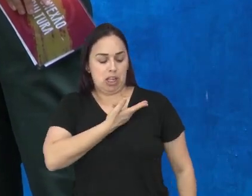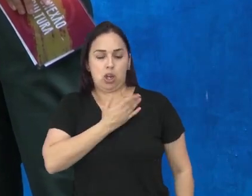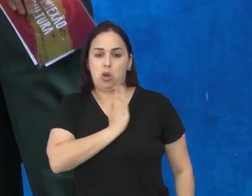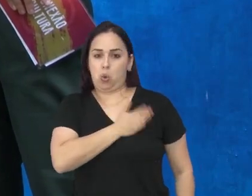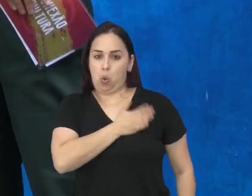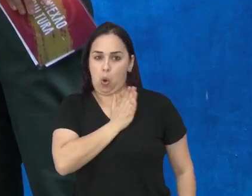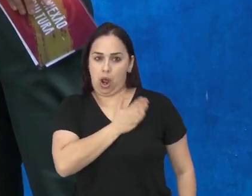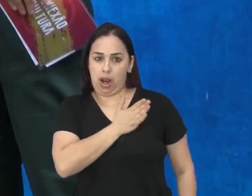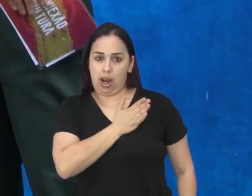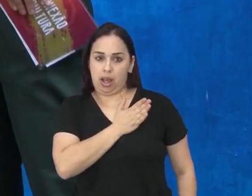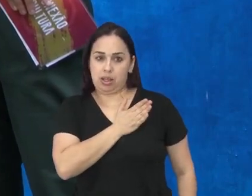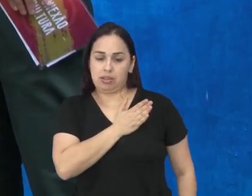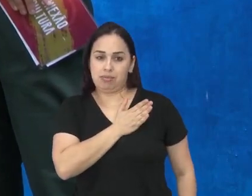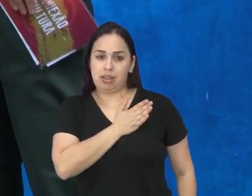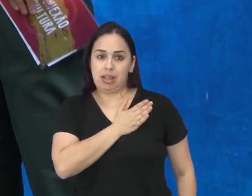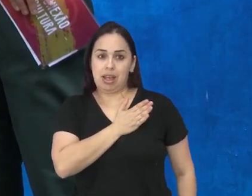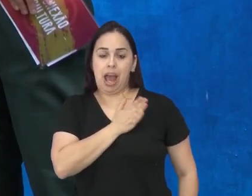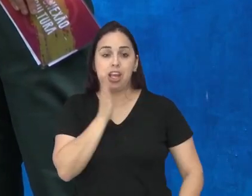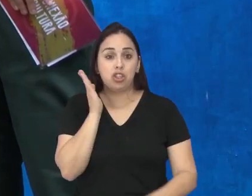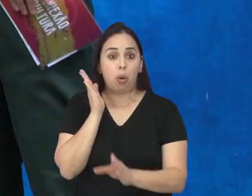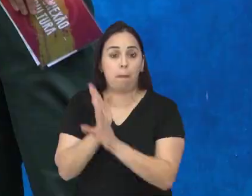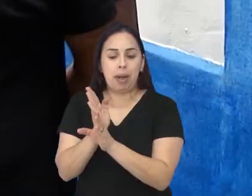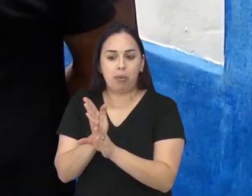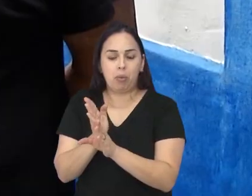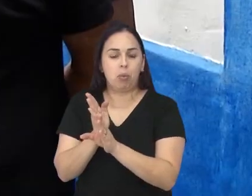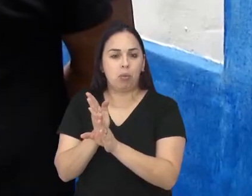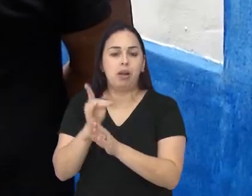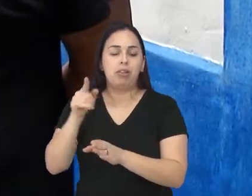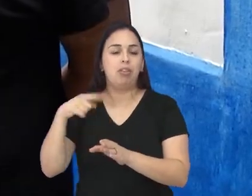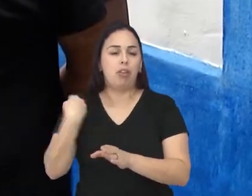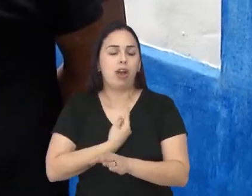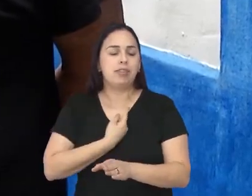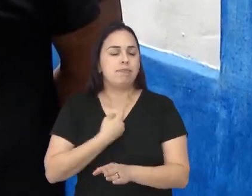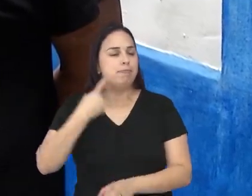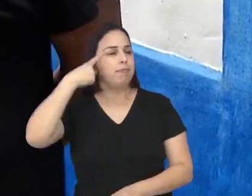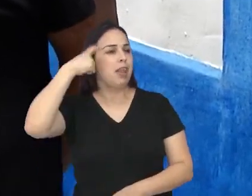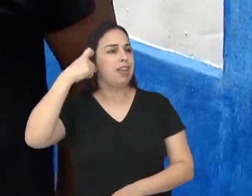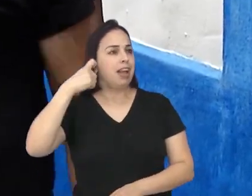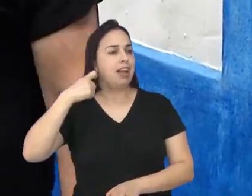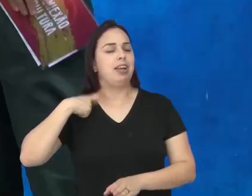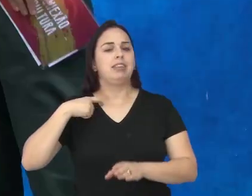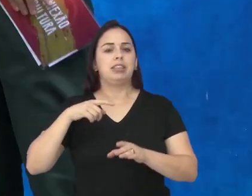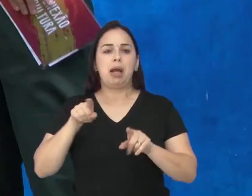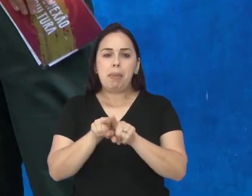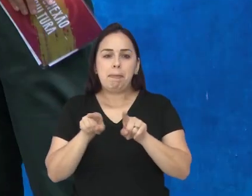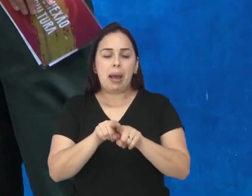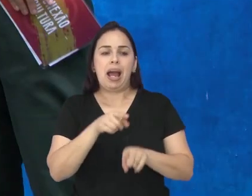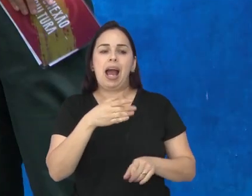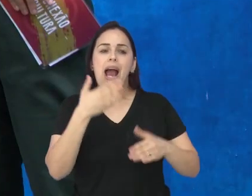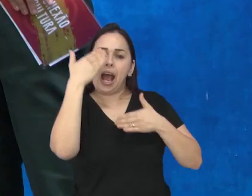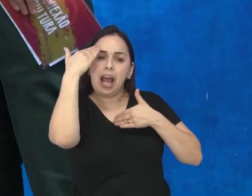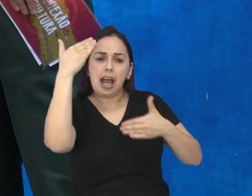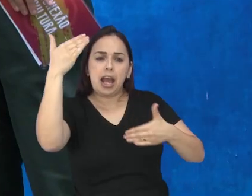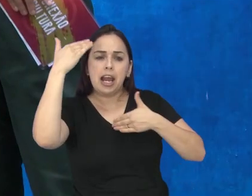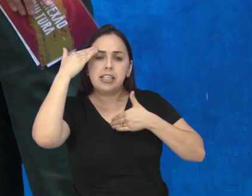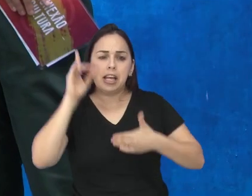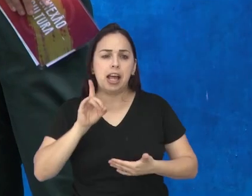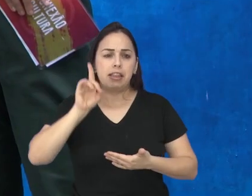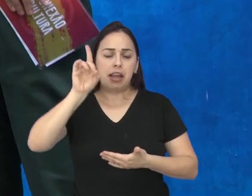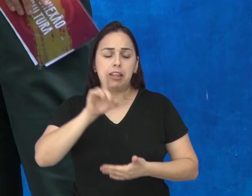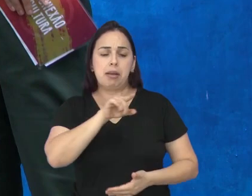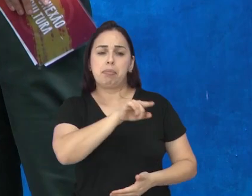quando descobriu a capela, ele estava saindo do hospital. Então eu falei, não, a gente vai reconstruir para agradecer também, né? Lógico,